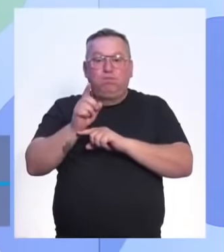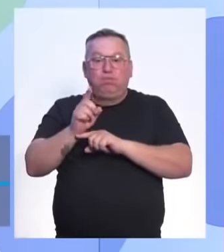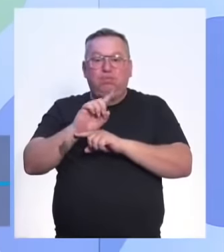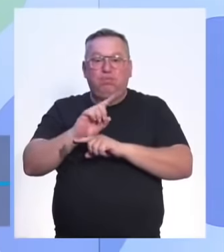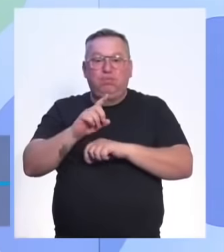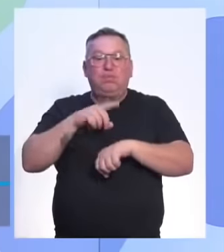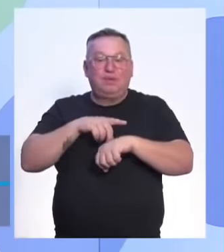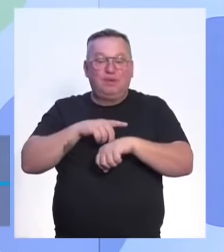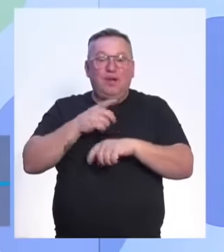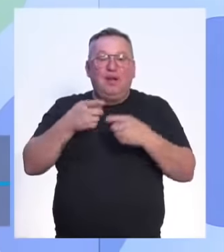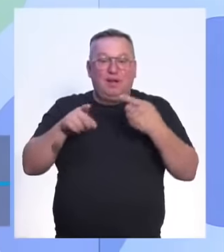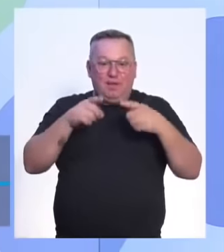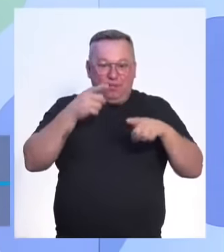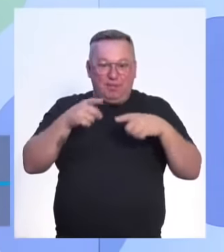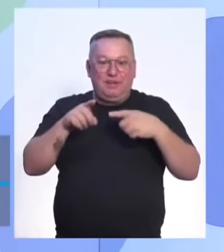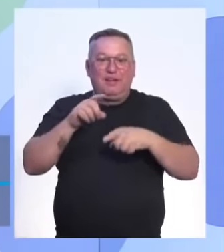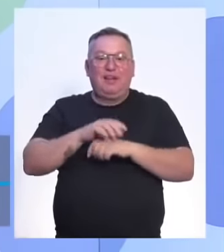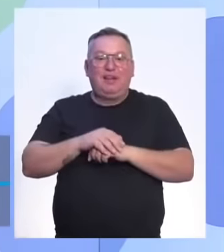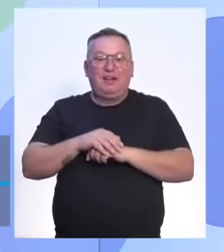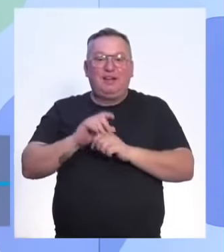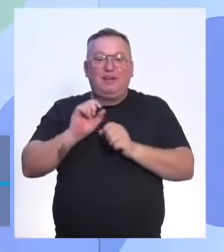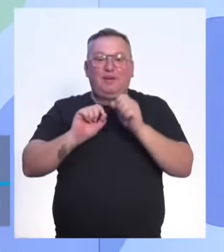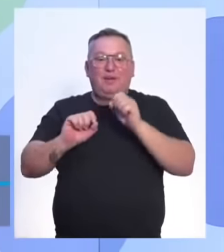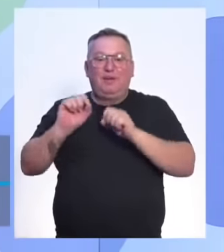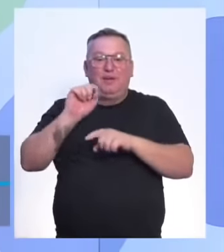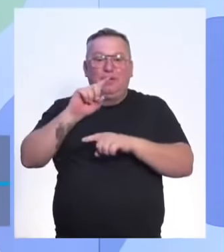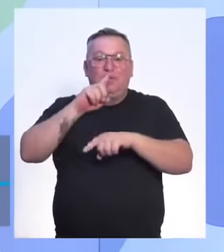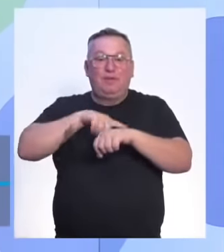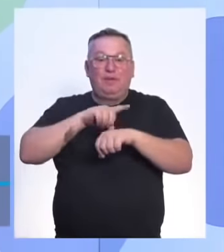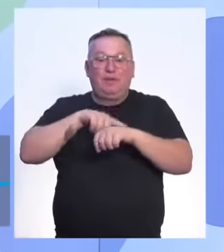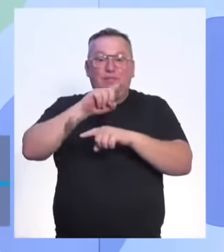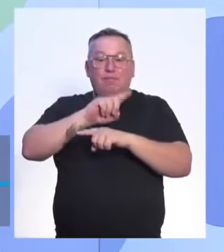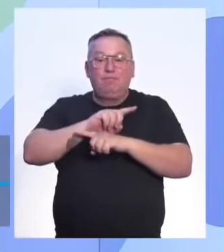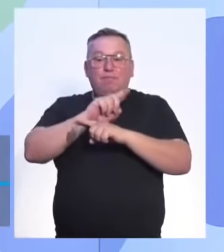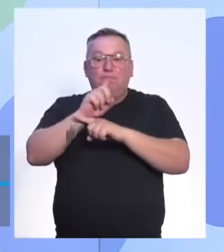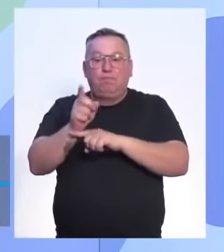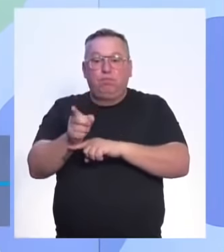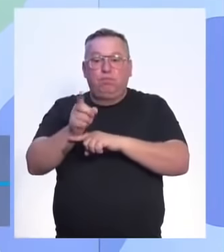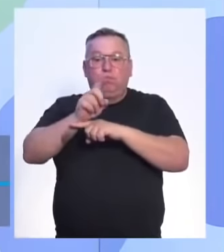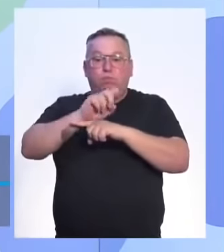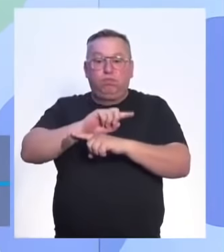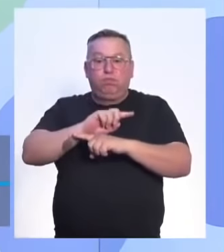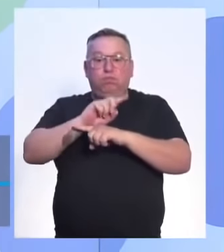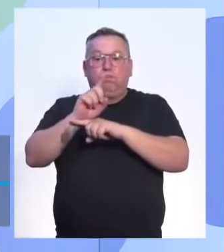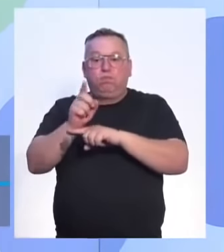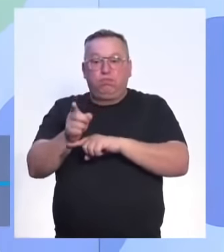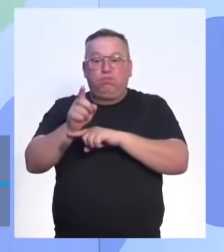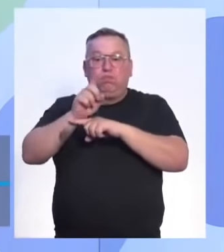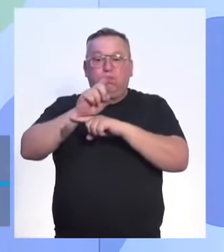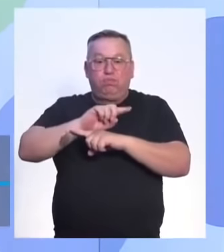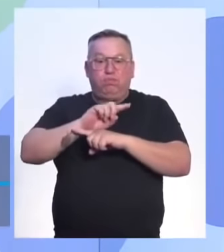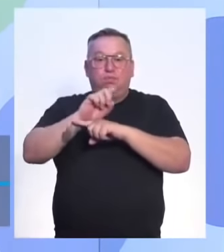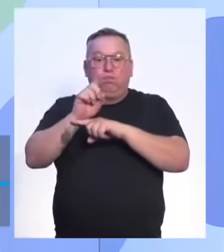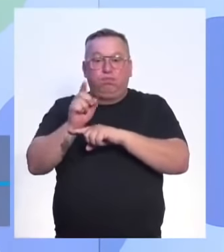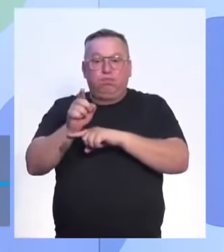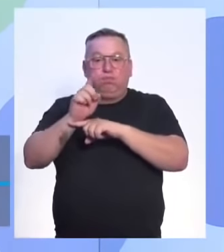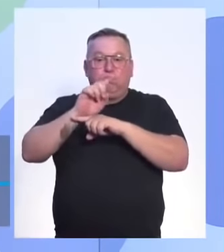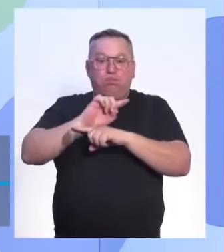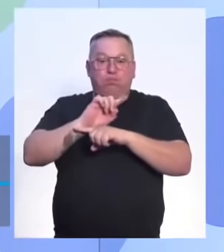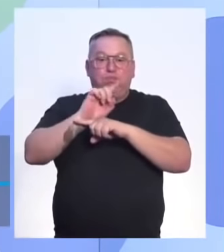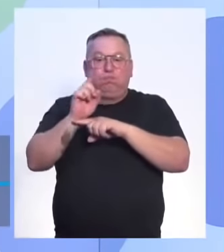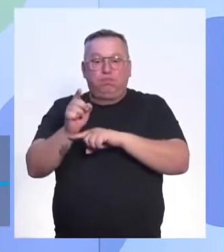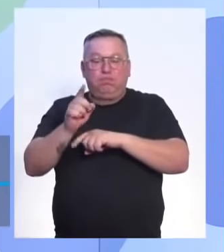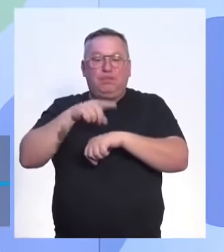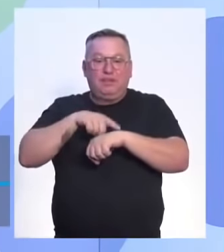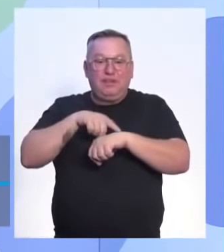ó, professor, se eu errar, desculpa, viu? Ele mede o tempo da batida do som, então ele fica no tempo. Então,